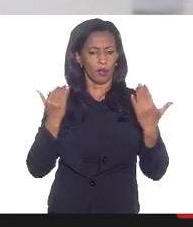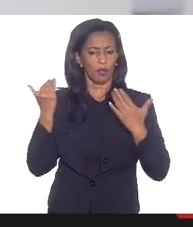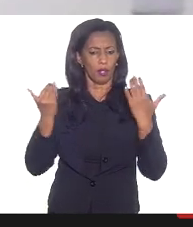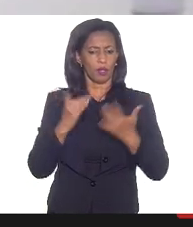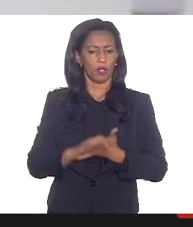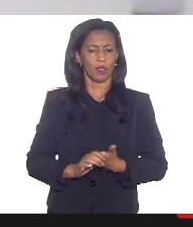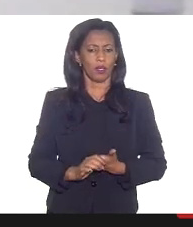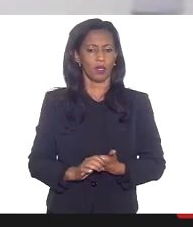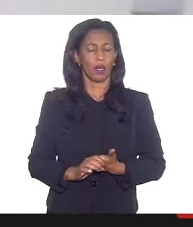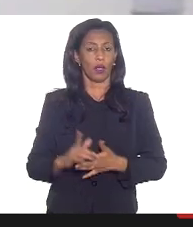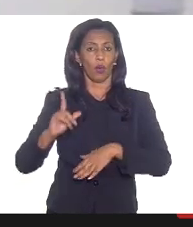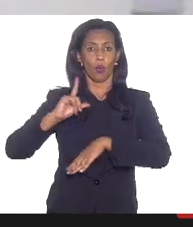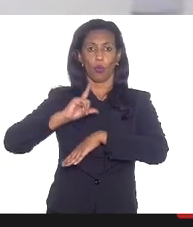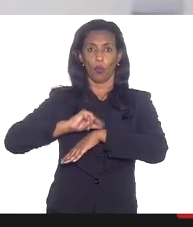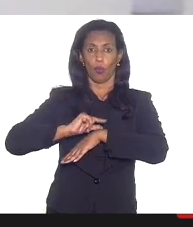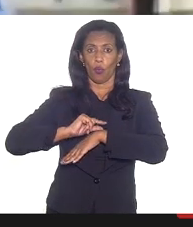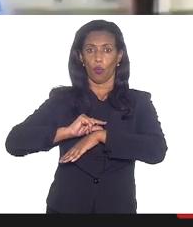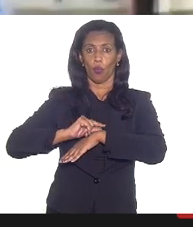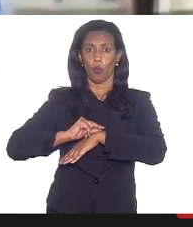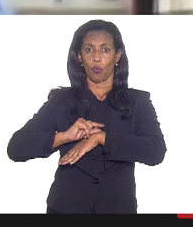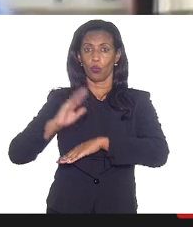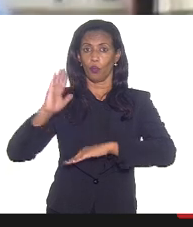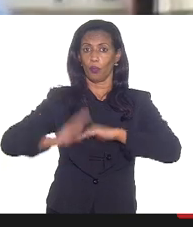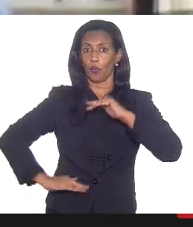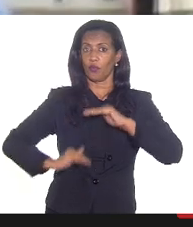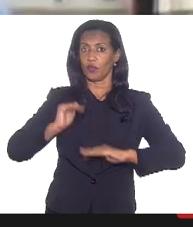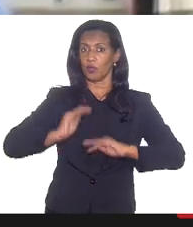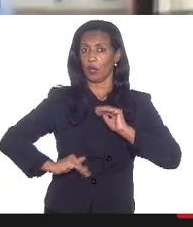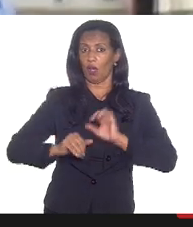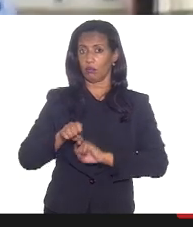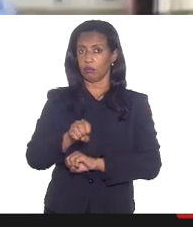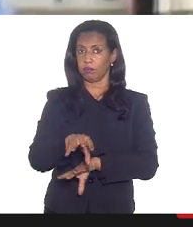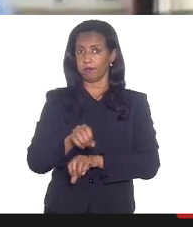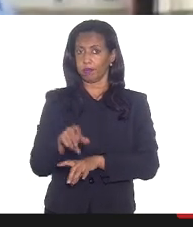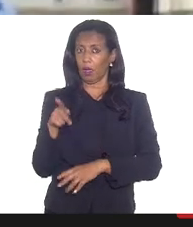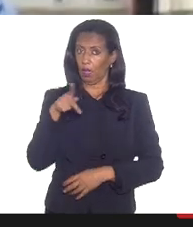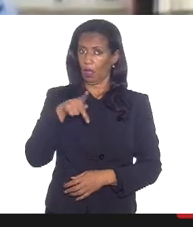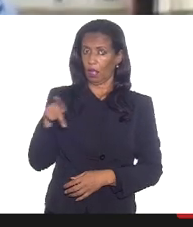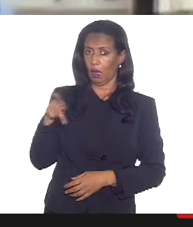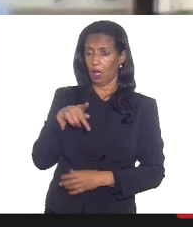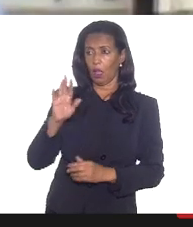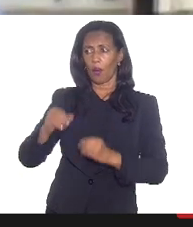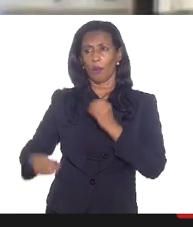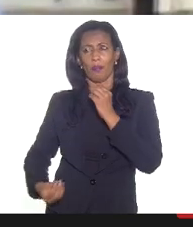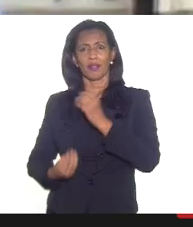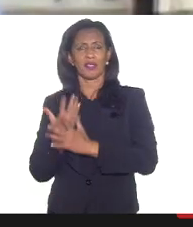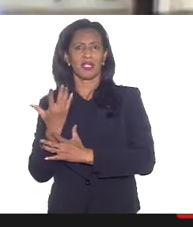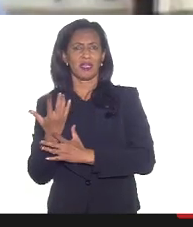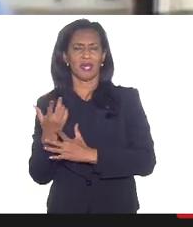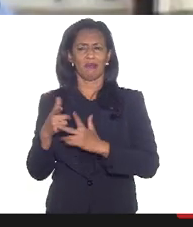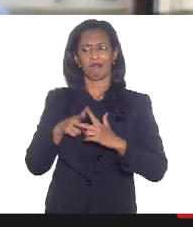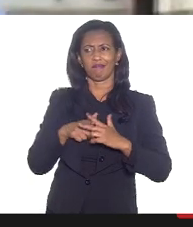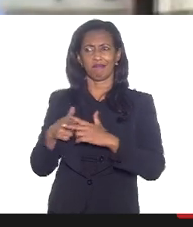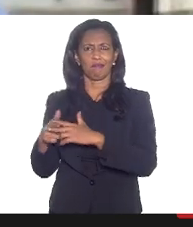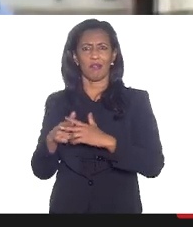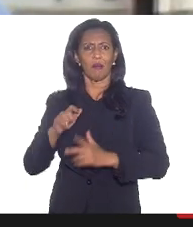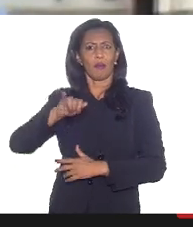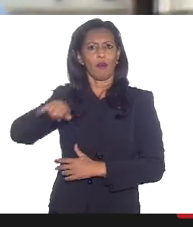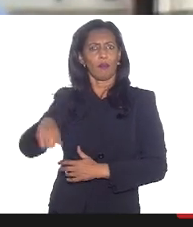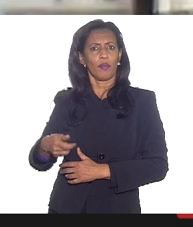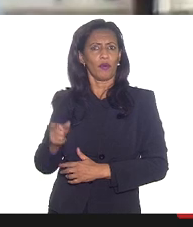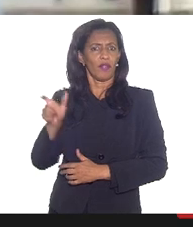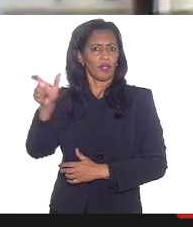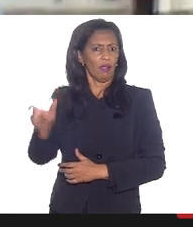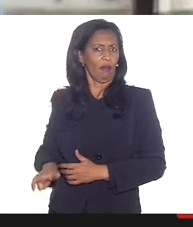à carga horária do profissional de educação. Por mais que se criem ferramentas para aproveitar aqueles